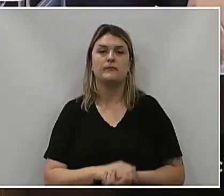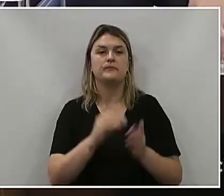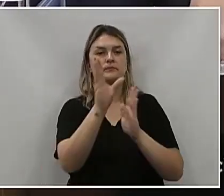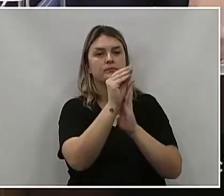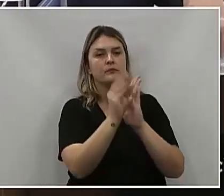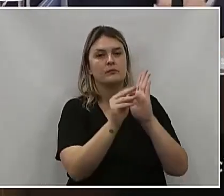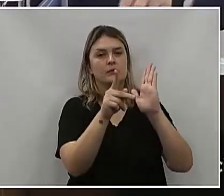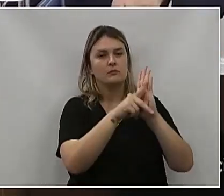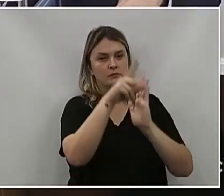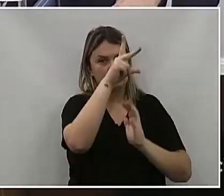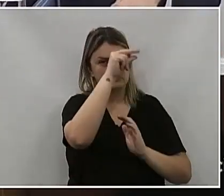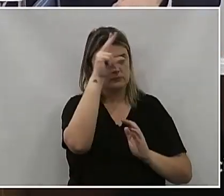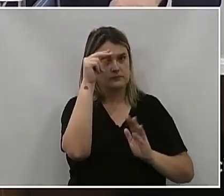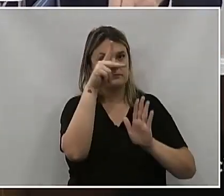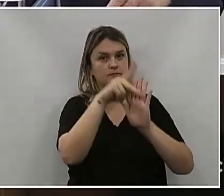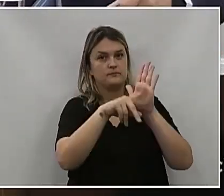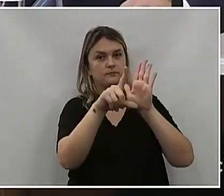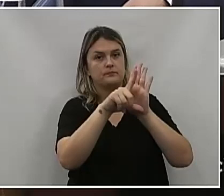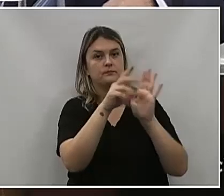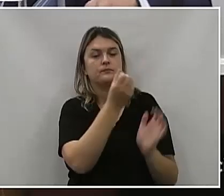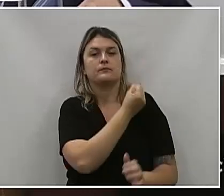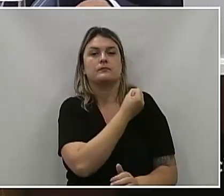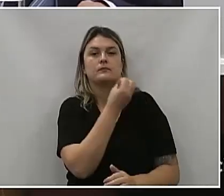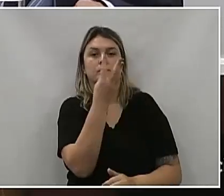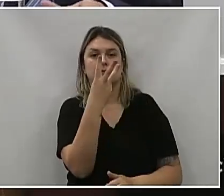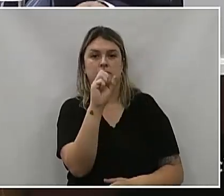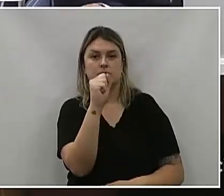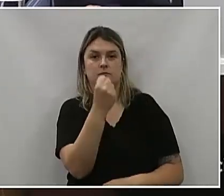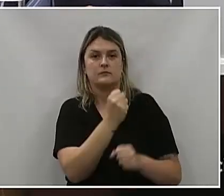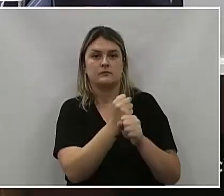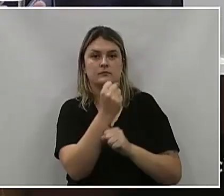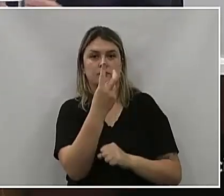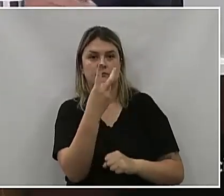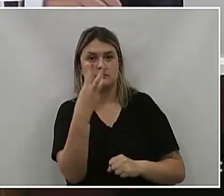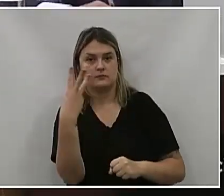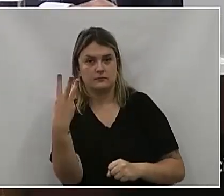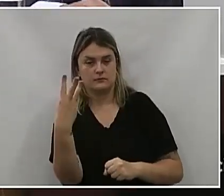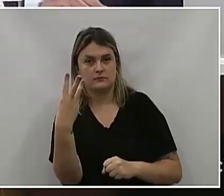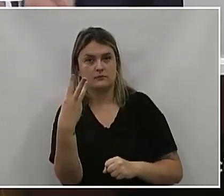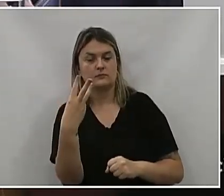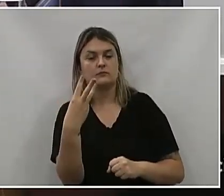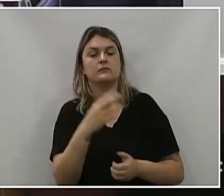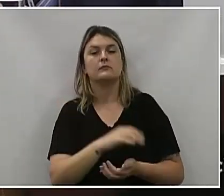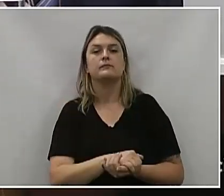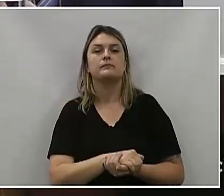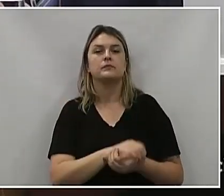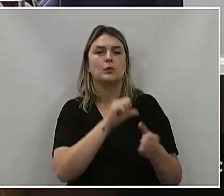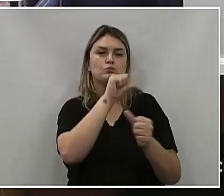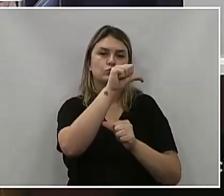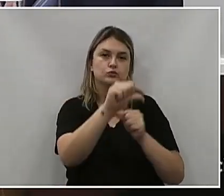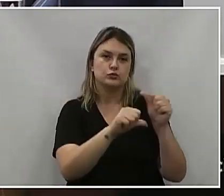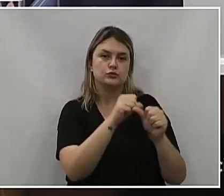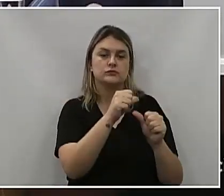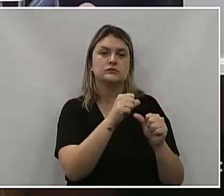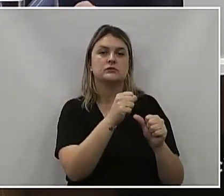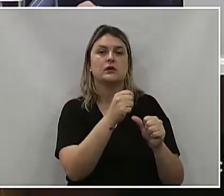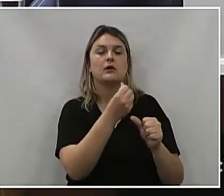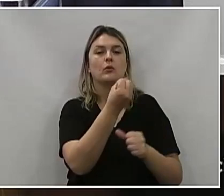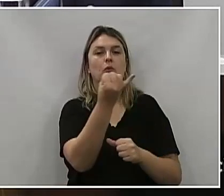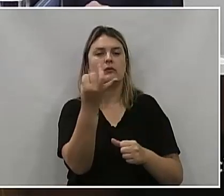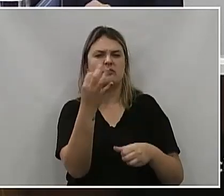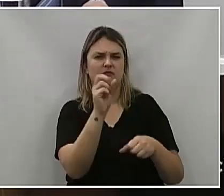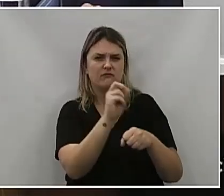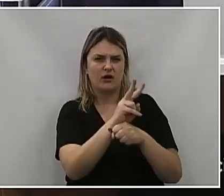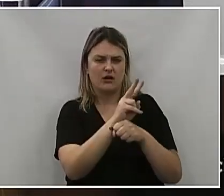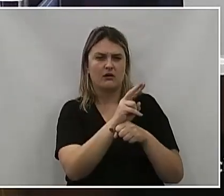Matéria do Executivo. Projeto de lei ordinária número 38 de 2023 do Executivo, que altera o número de vagas do quadro de